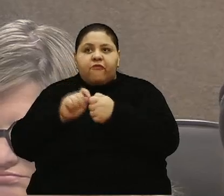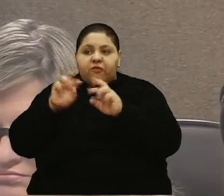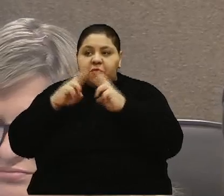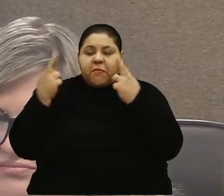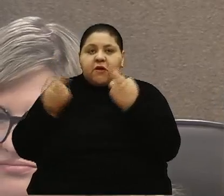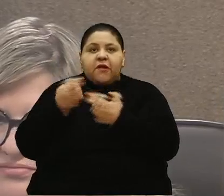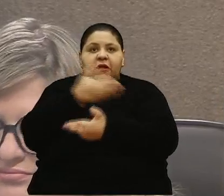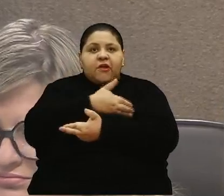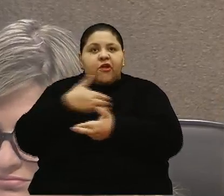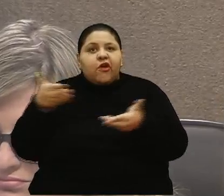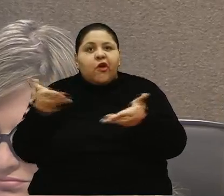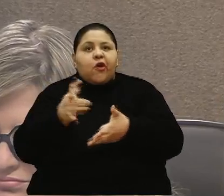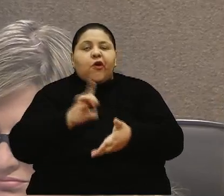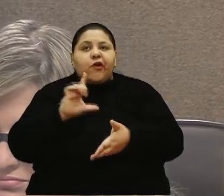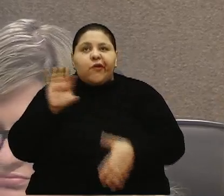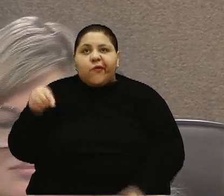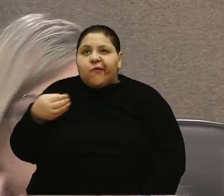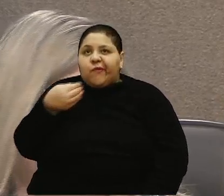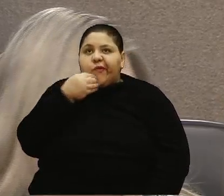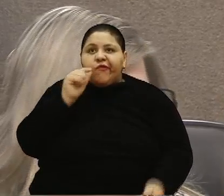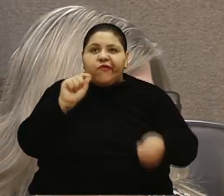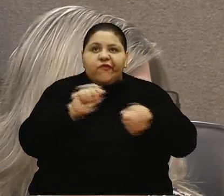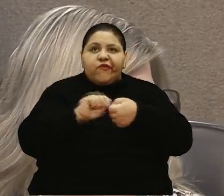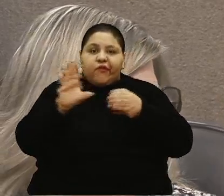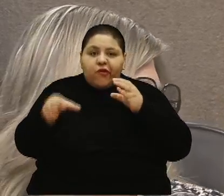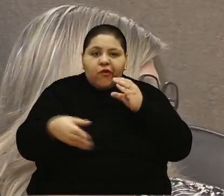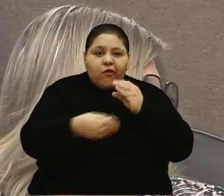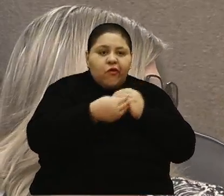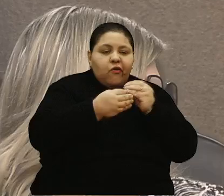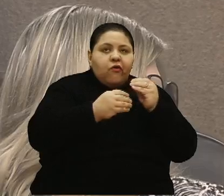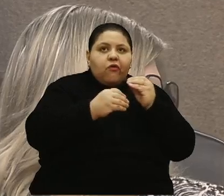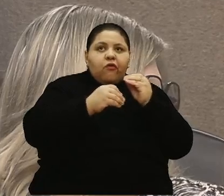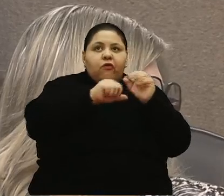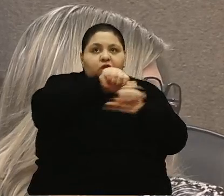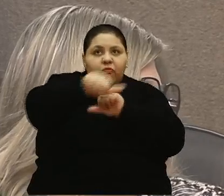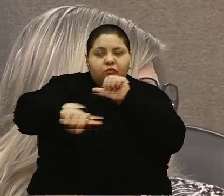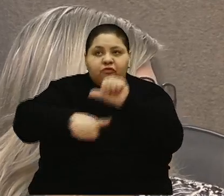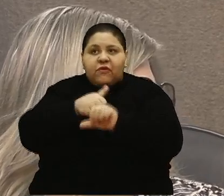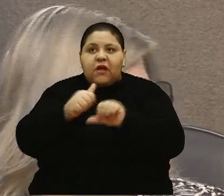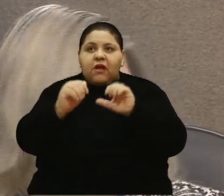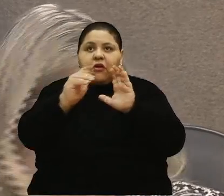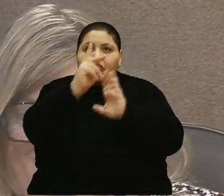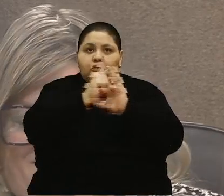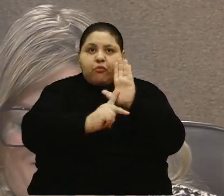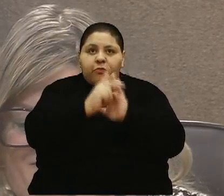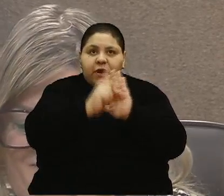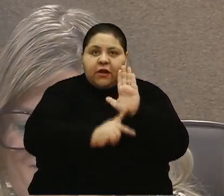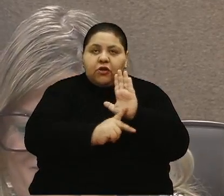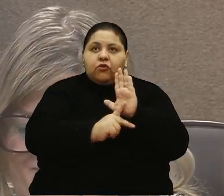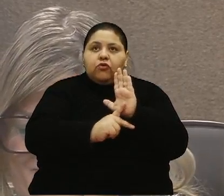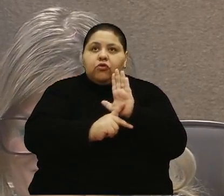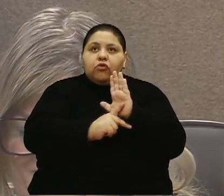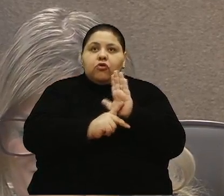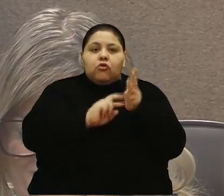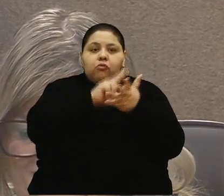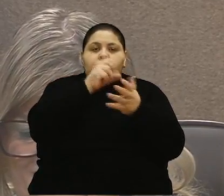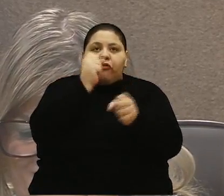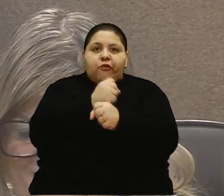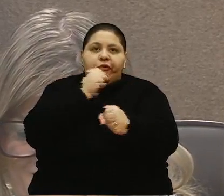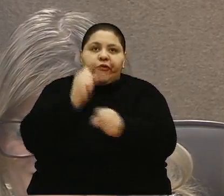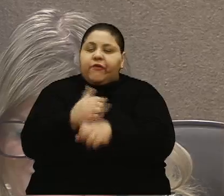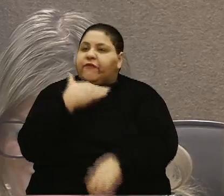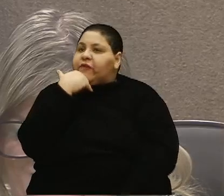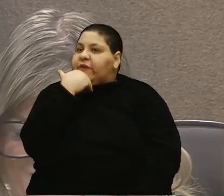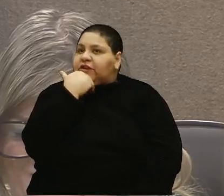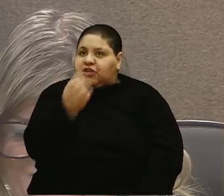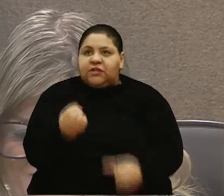né? Agora a gente tem a chance de fazer emendas e alterar o plano plurianual. Agora é o momento, não adianta a gente fazer moção e deixar só aprovar e